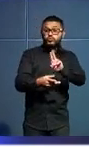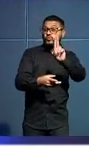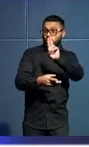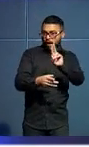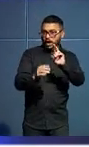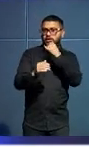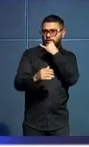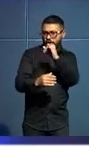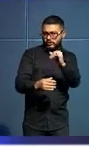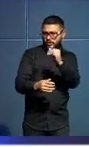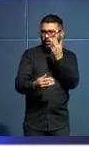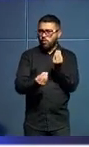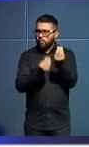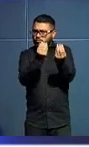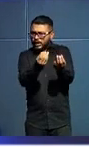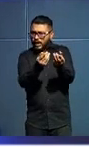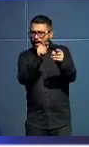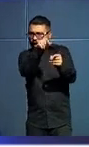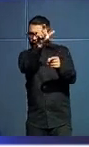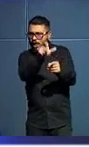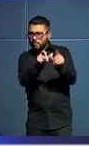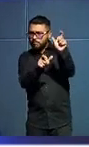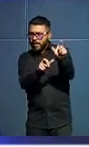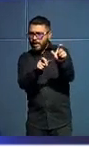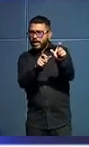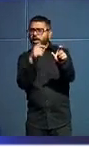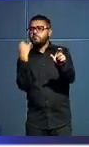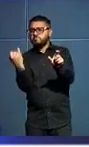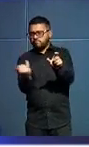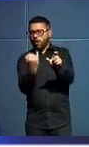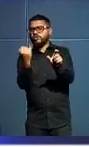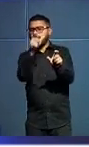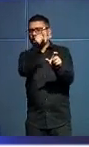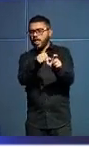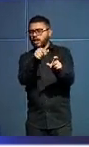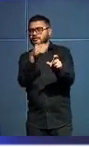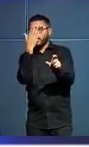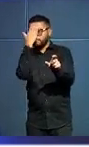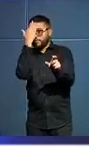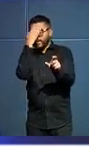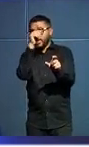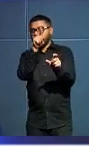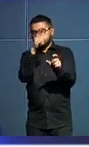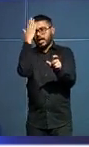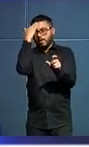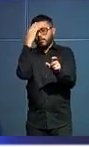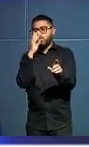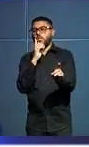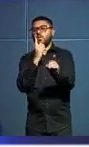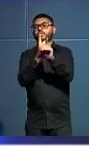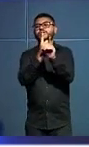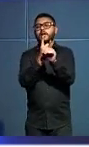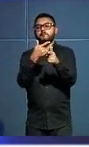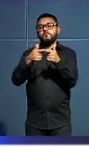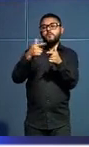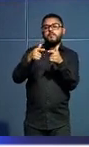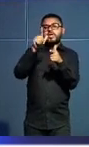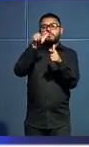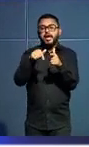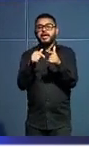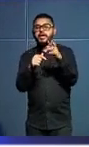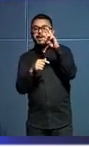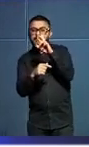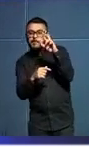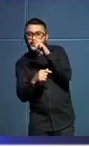energia elétrica Então nesse processo o consumidor ele tem papel fundamental porque não tem melhor fiscal do que o próprio consumidor então